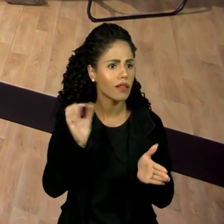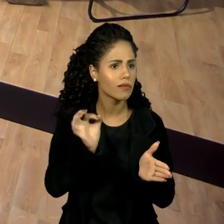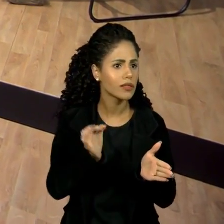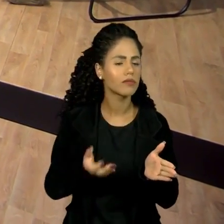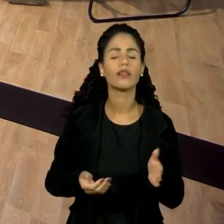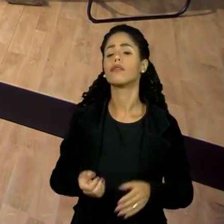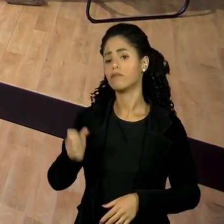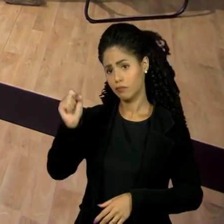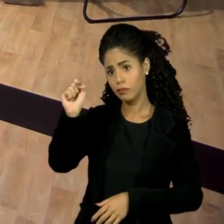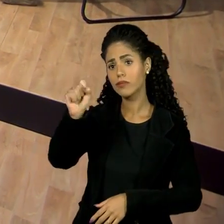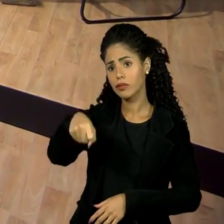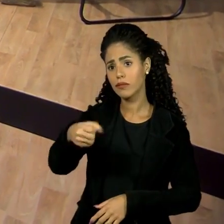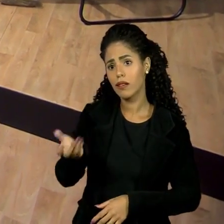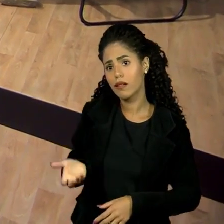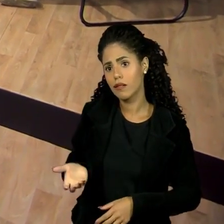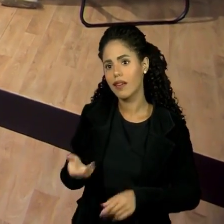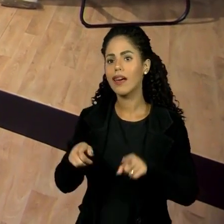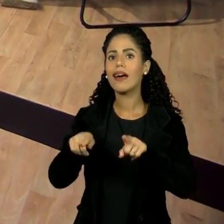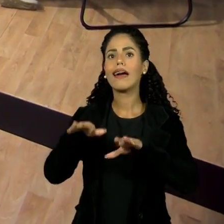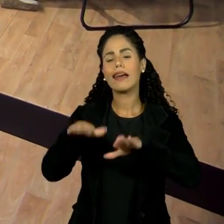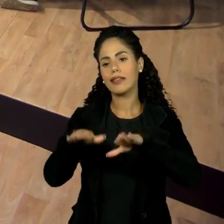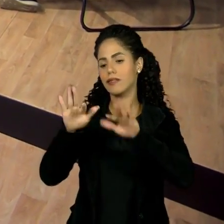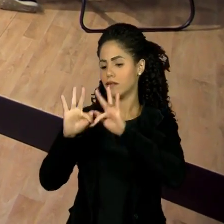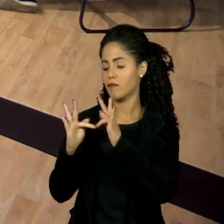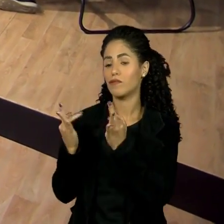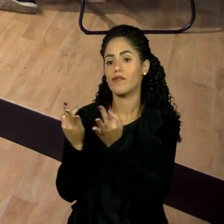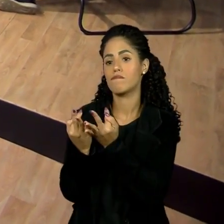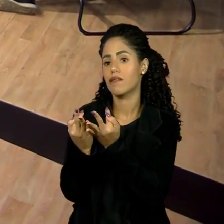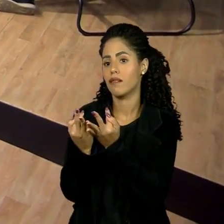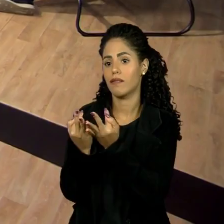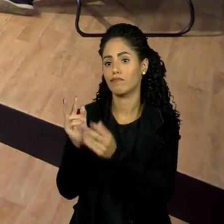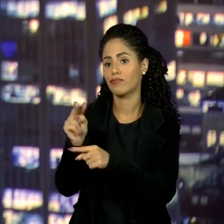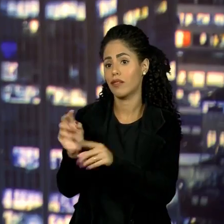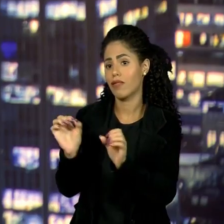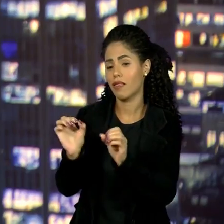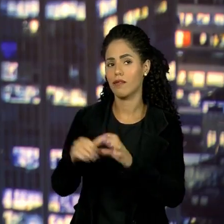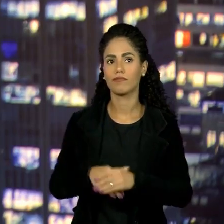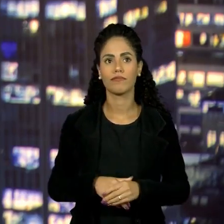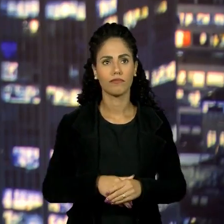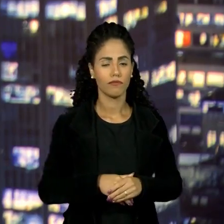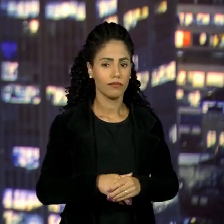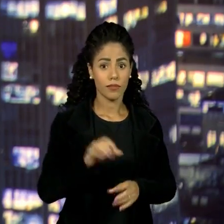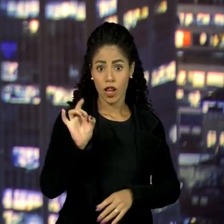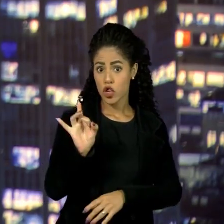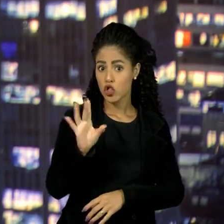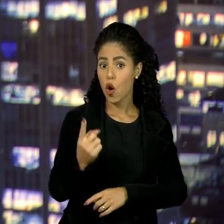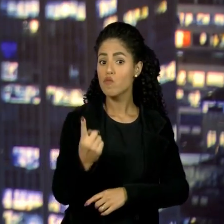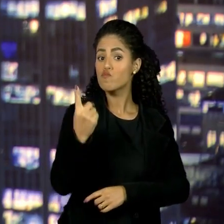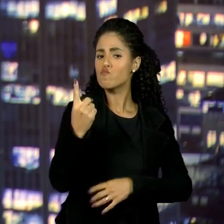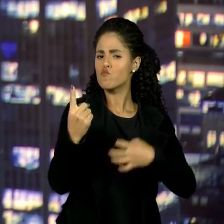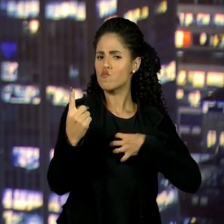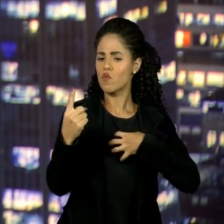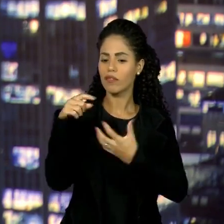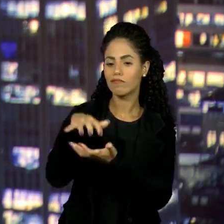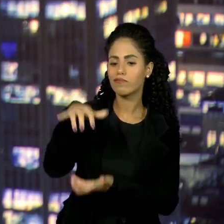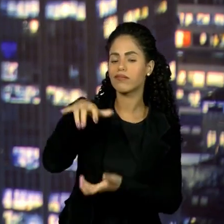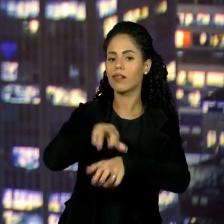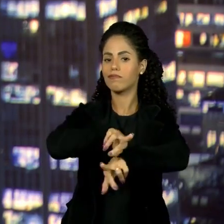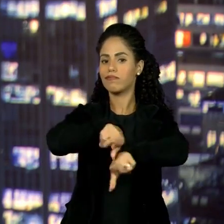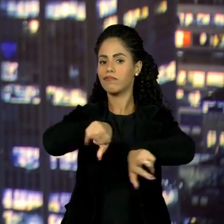né? Exatamente. E sem a família que tinha antes para cuidar. Bom, não existe apenas, né, um jeito de envelhecer, mas sim